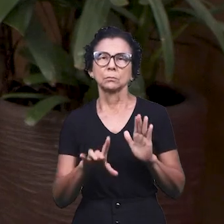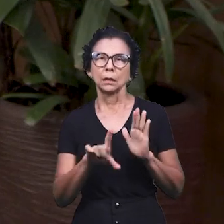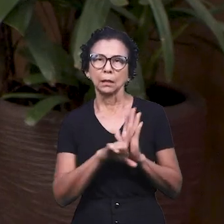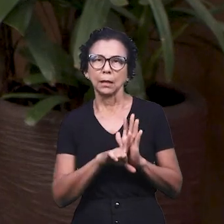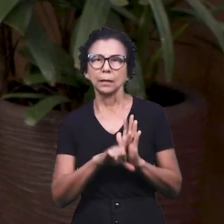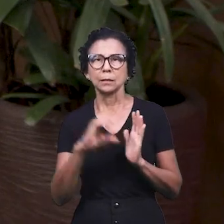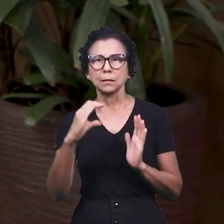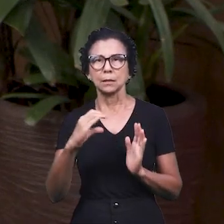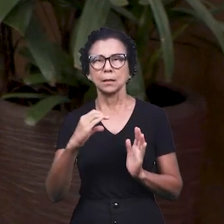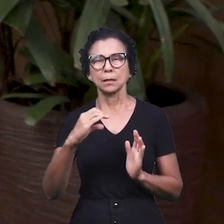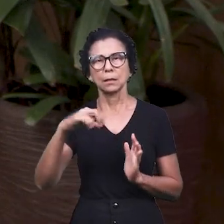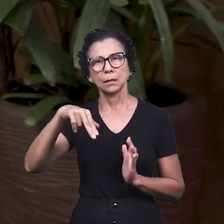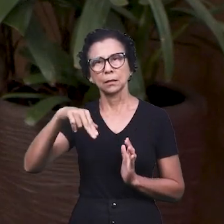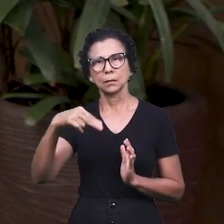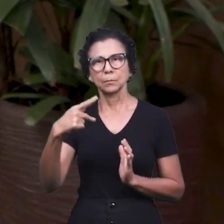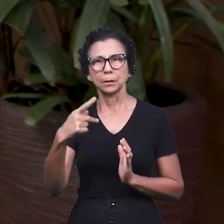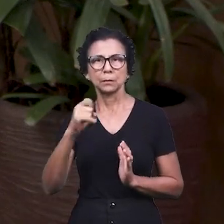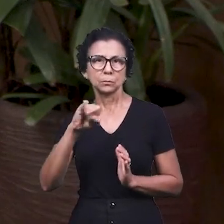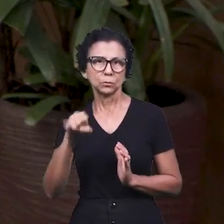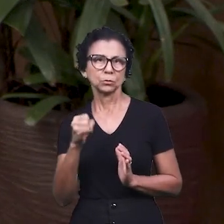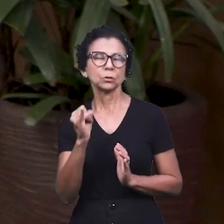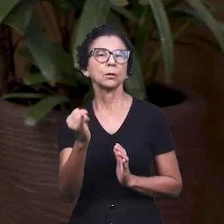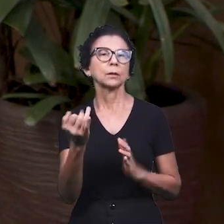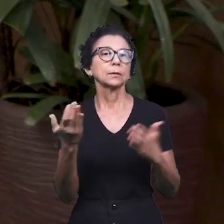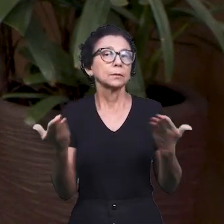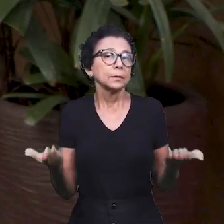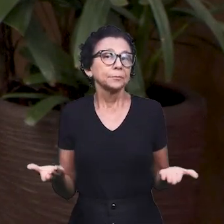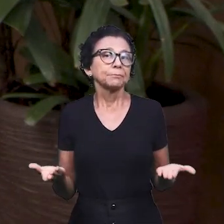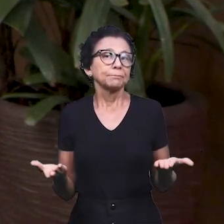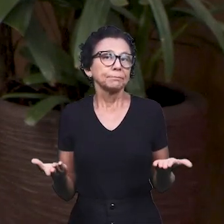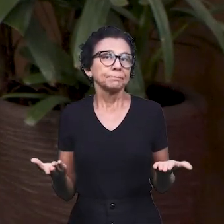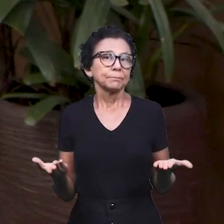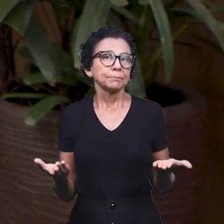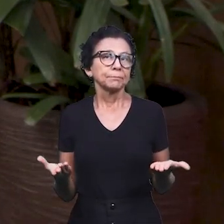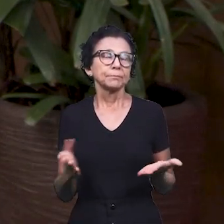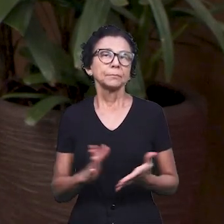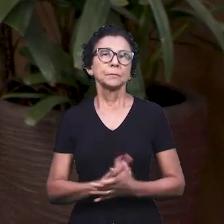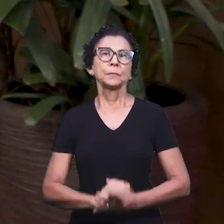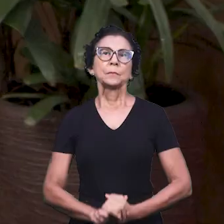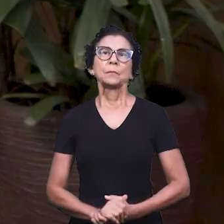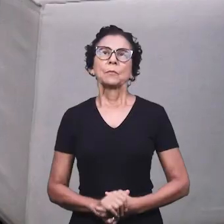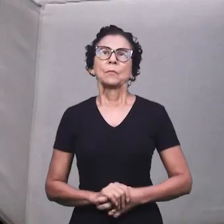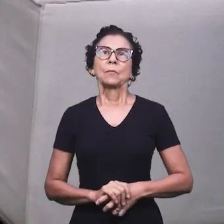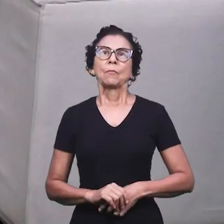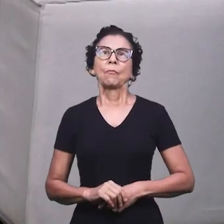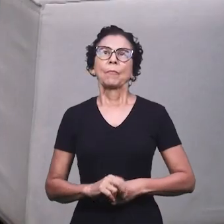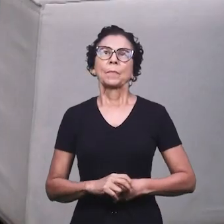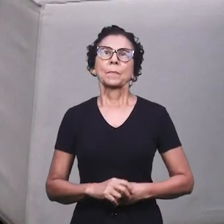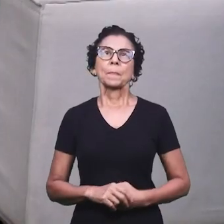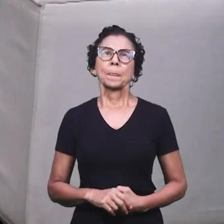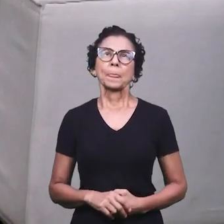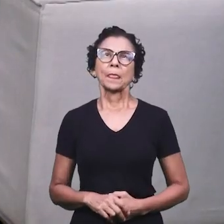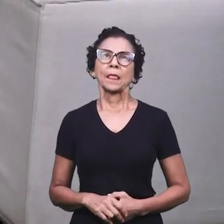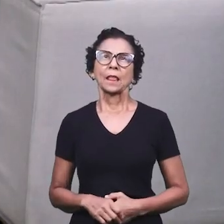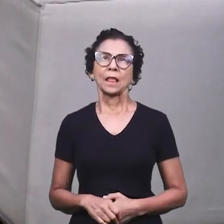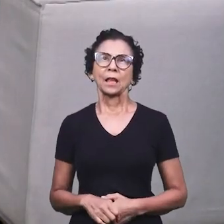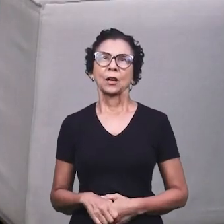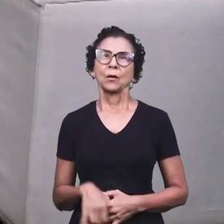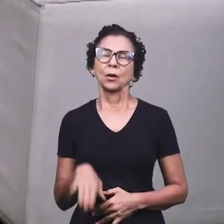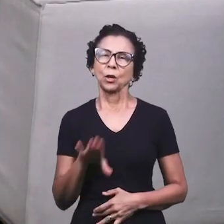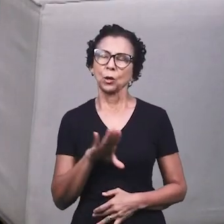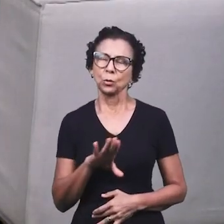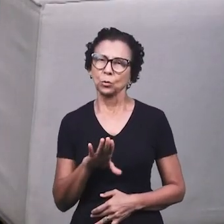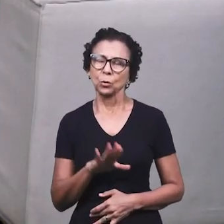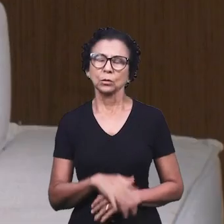CNPJ, por exemplo, e tal. Em que fase, assim, por exemplo, o seu negócio está? Eu ainda não tenho CNPJ, eu estou ainda Tá.